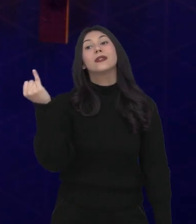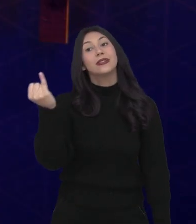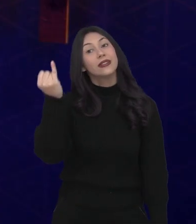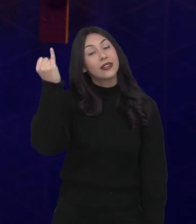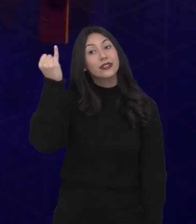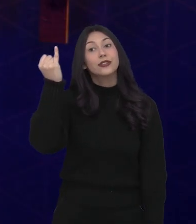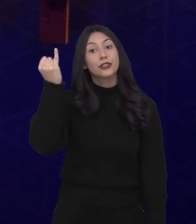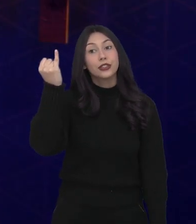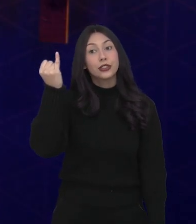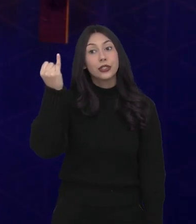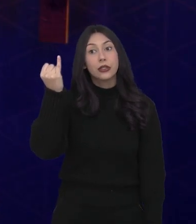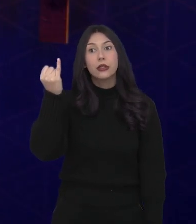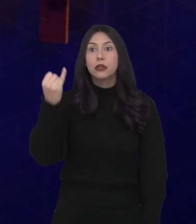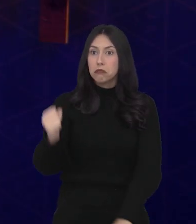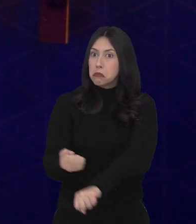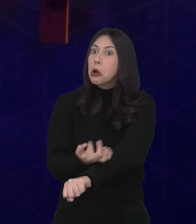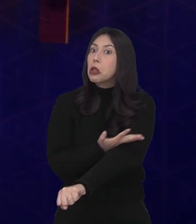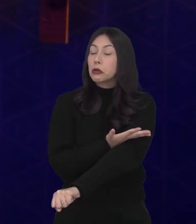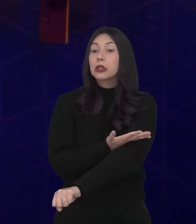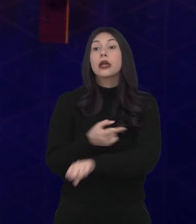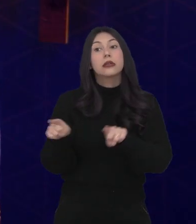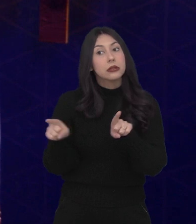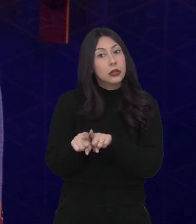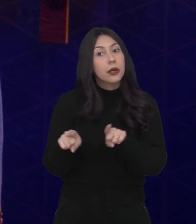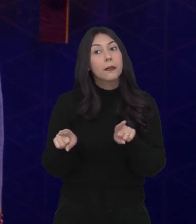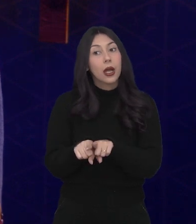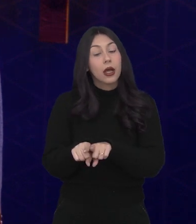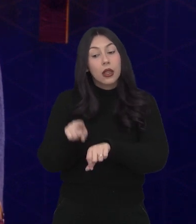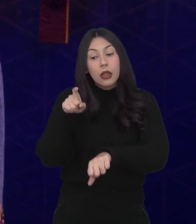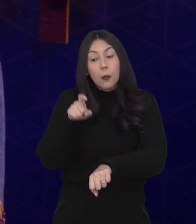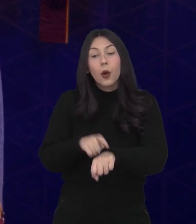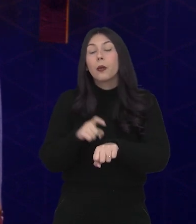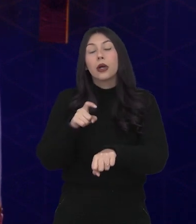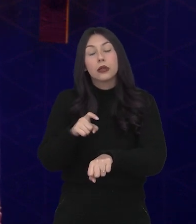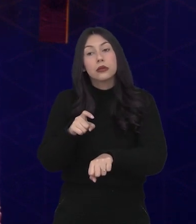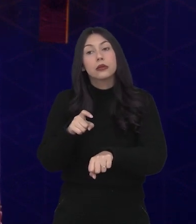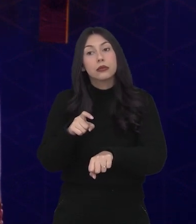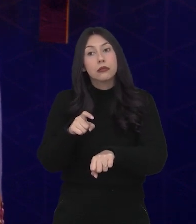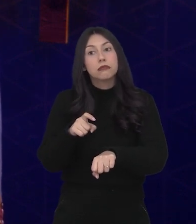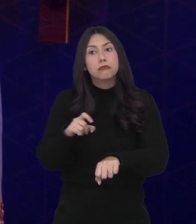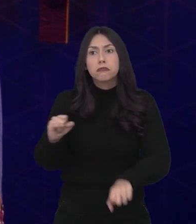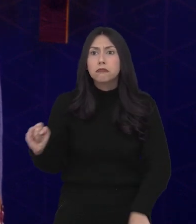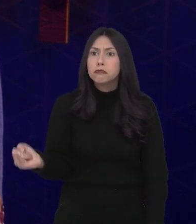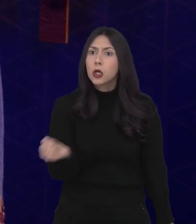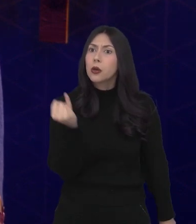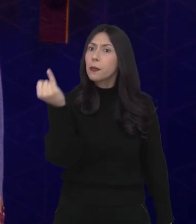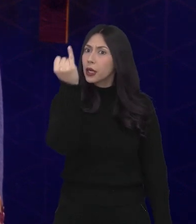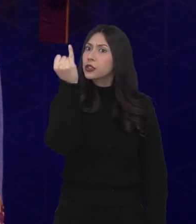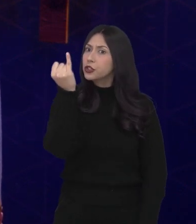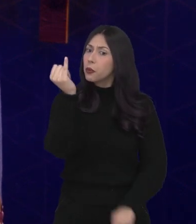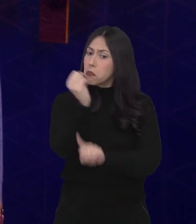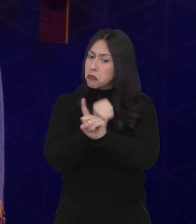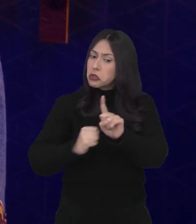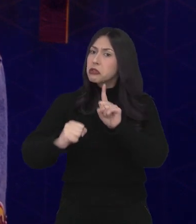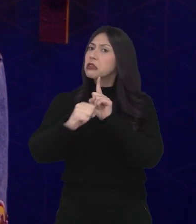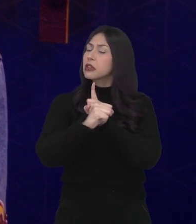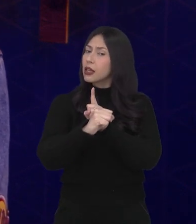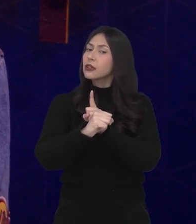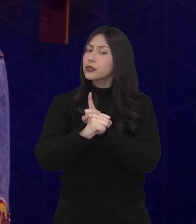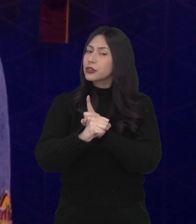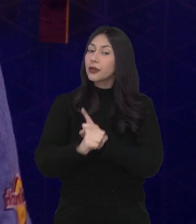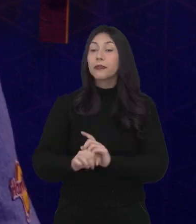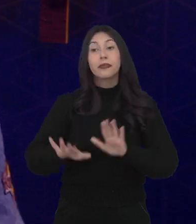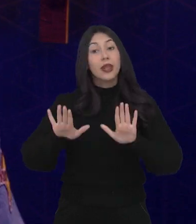importantes, não só emocionaram, mas muitos desses momentos foram importantes socialmente